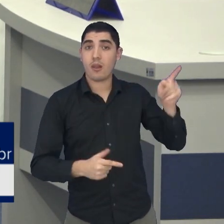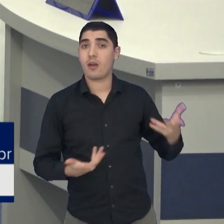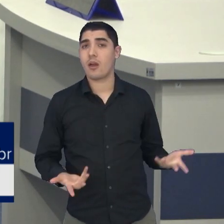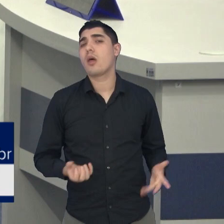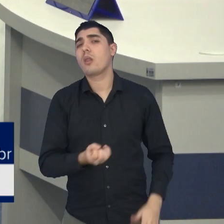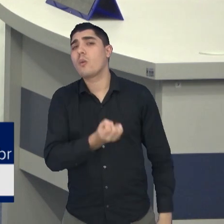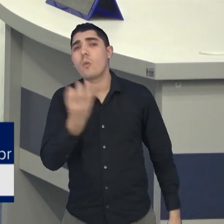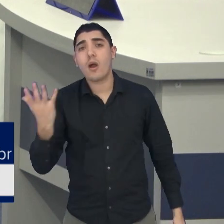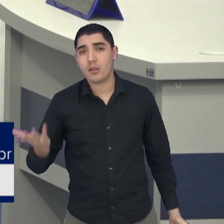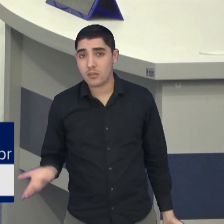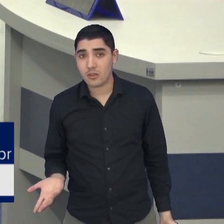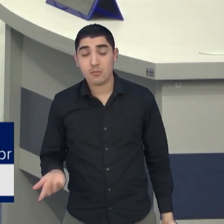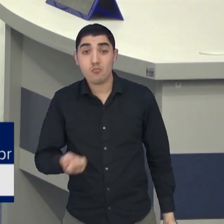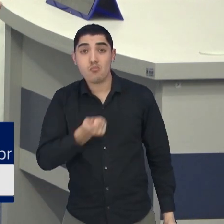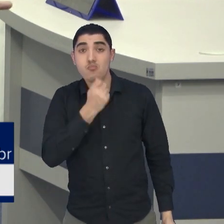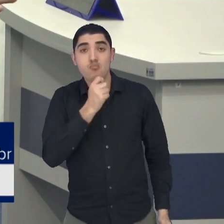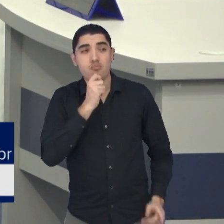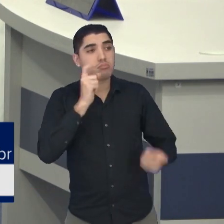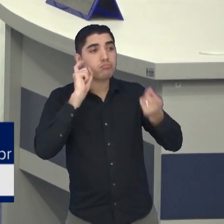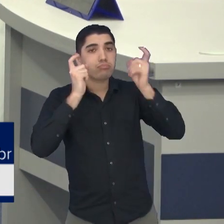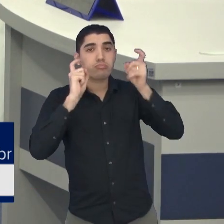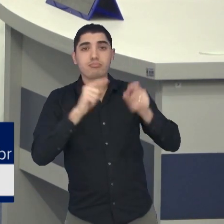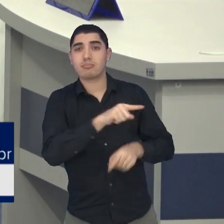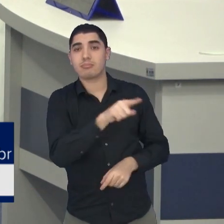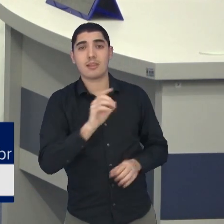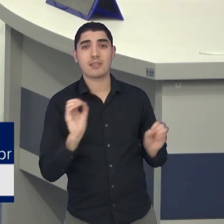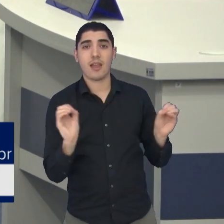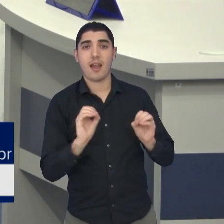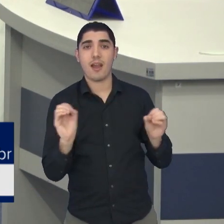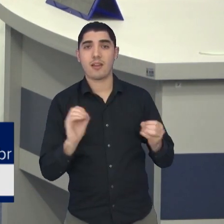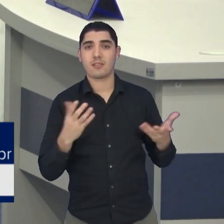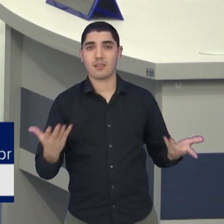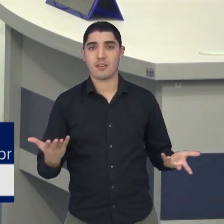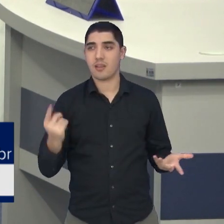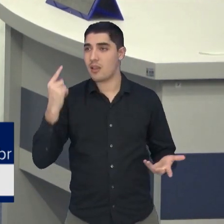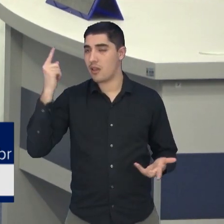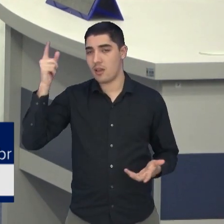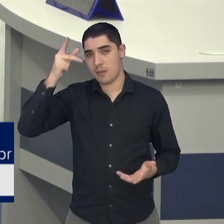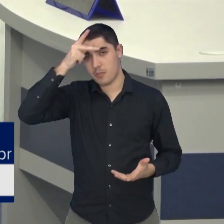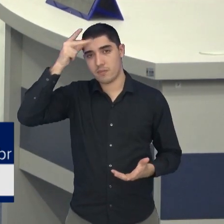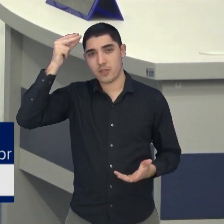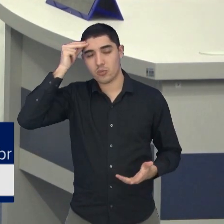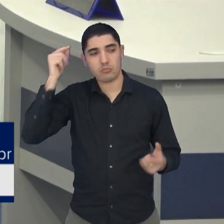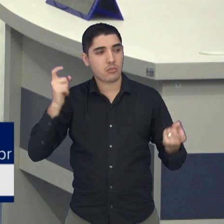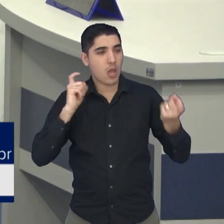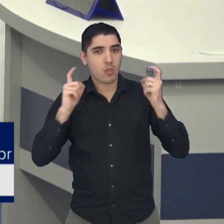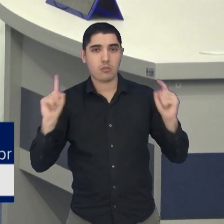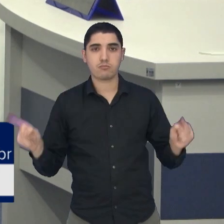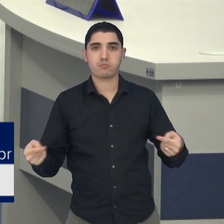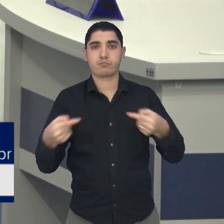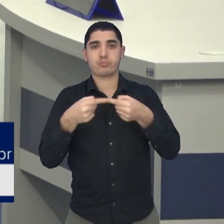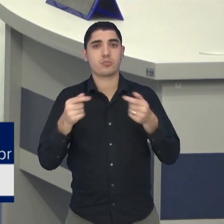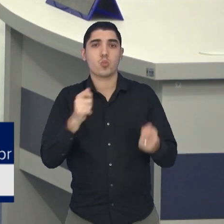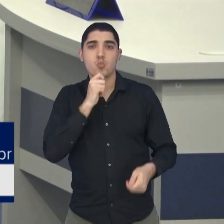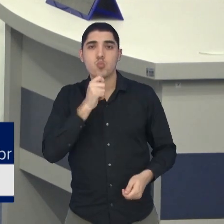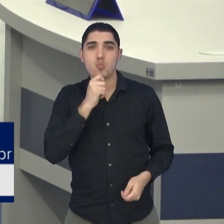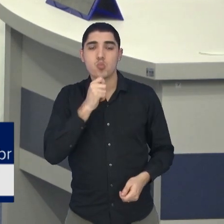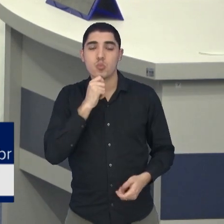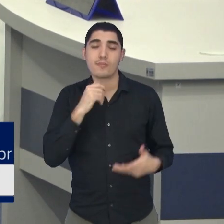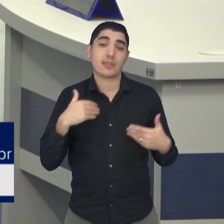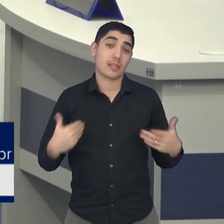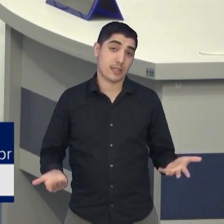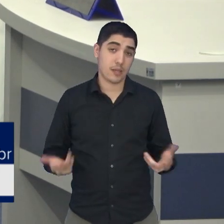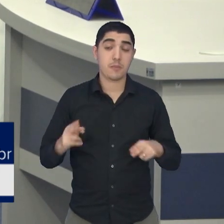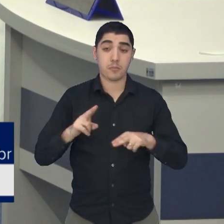Então, não teve essa audiência. E eu me lembro que quando teve a audiência aqui,